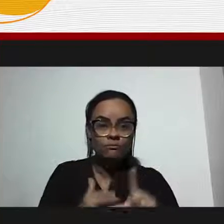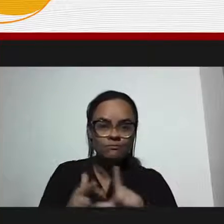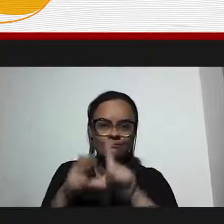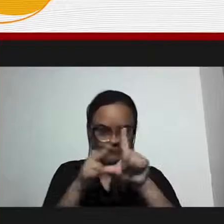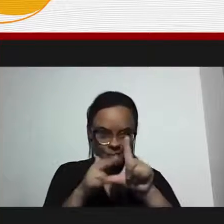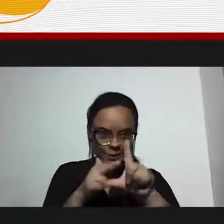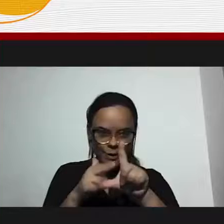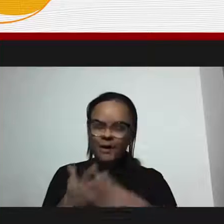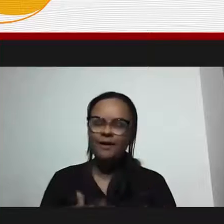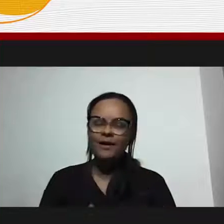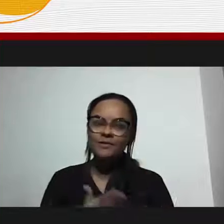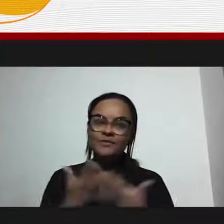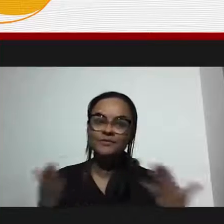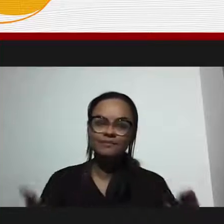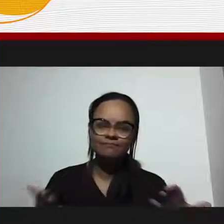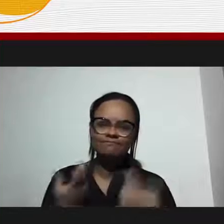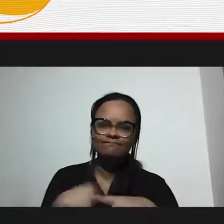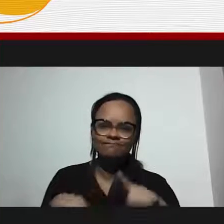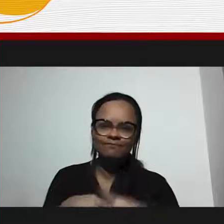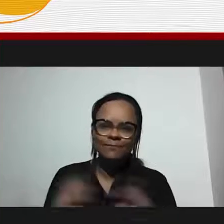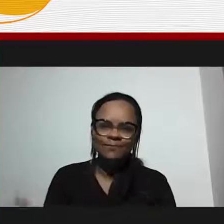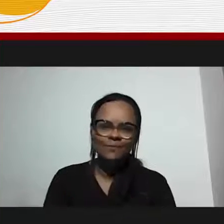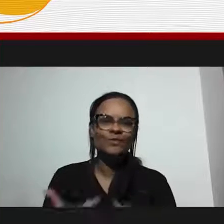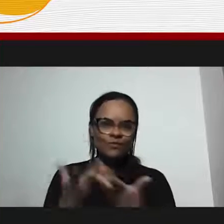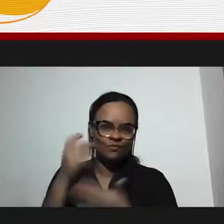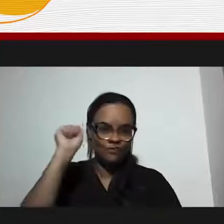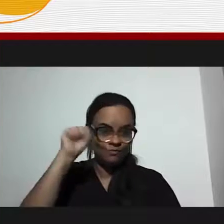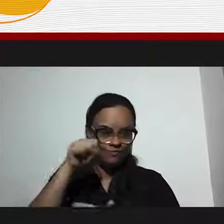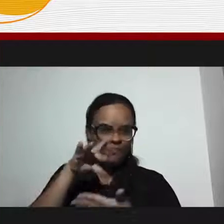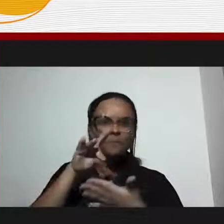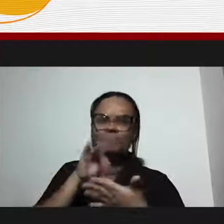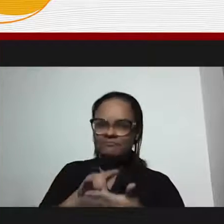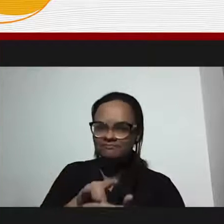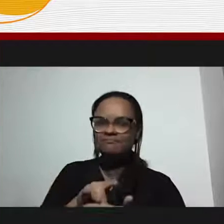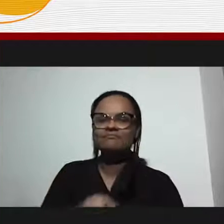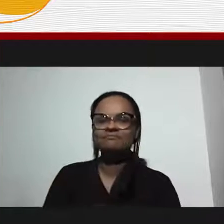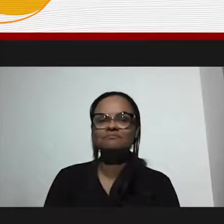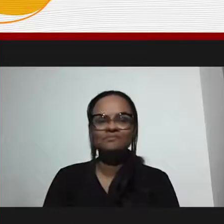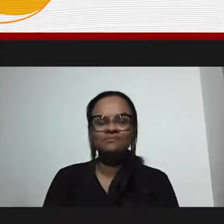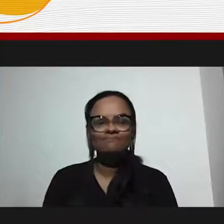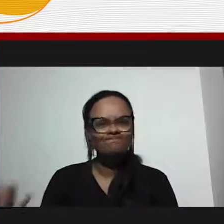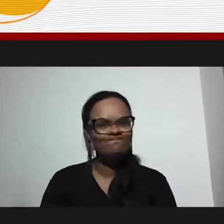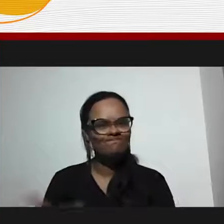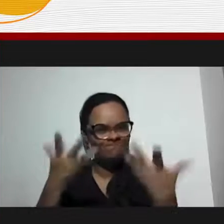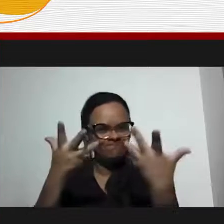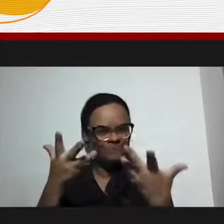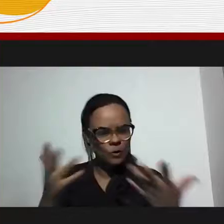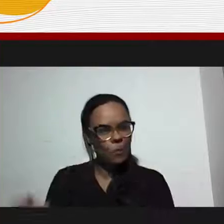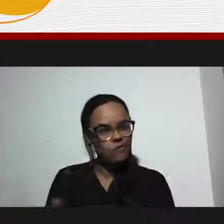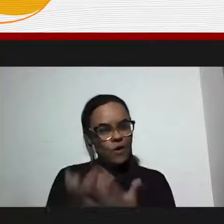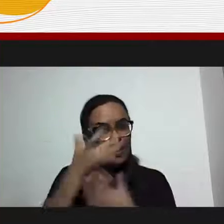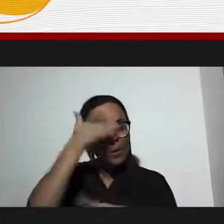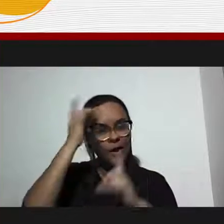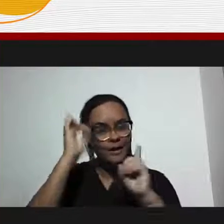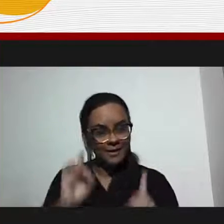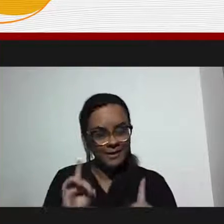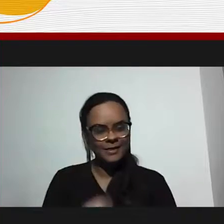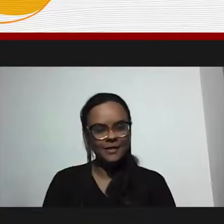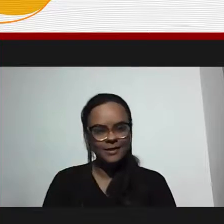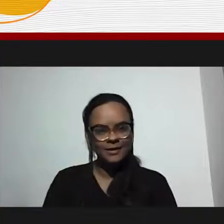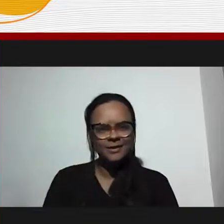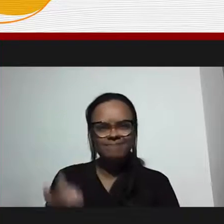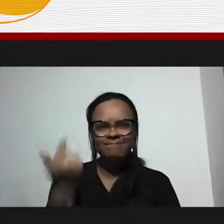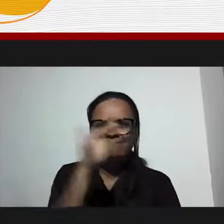com vocês. E que inspiram, sim, vocês inspiram as pessoas com deficiência a saber que não